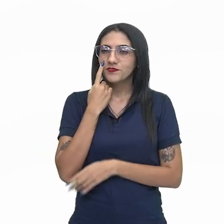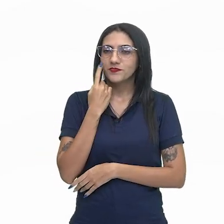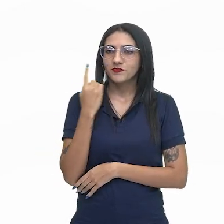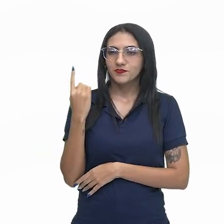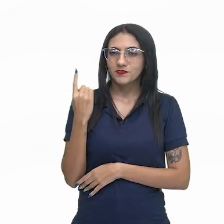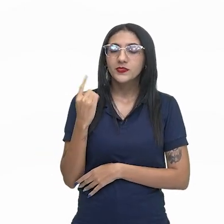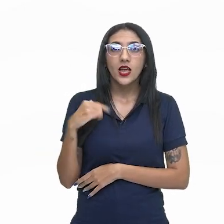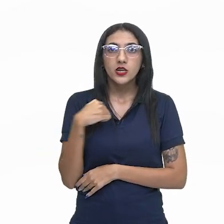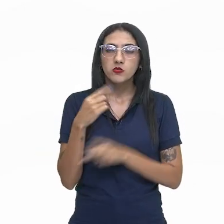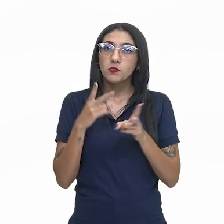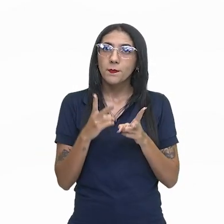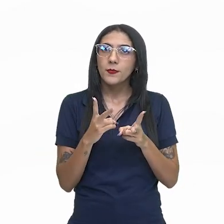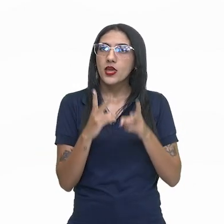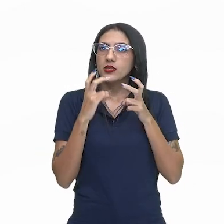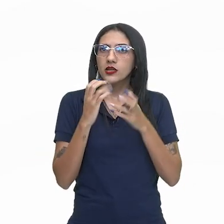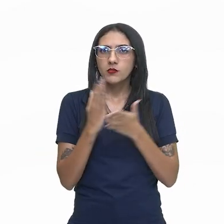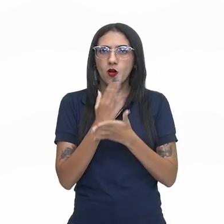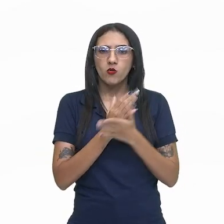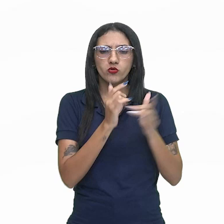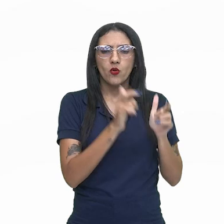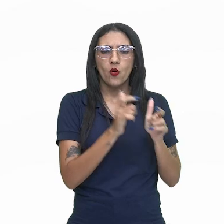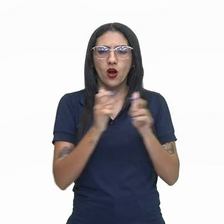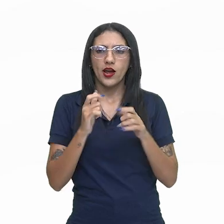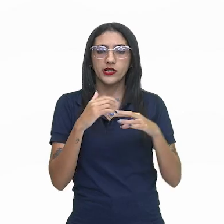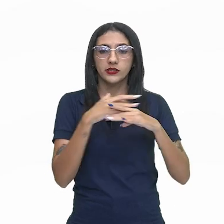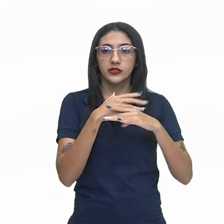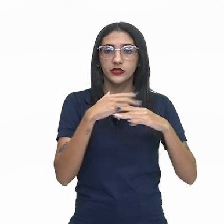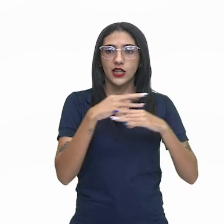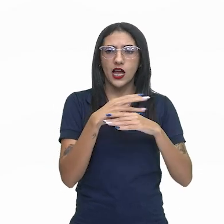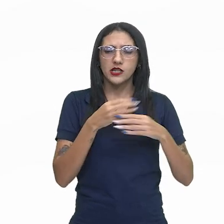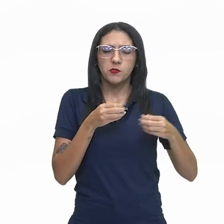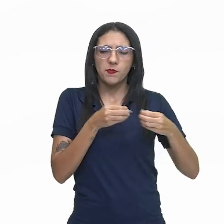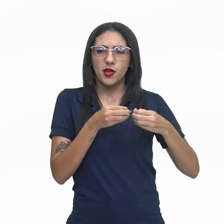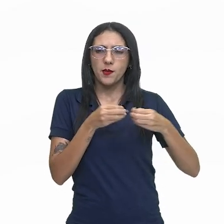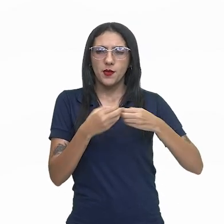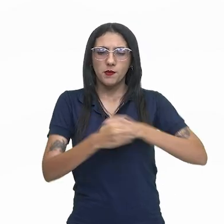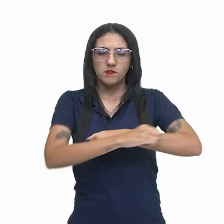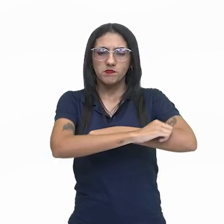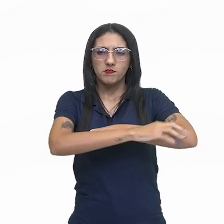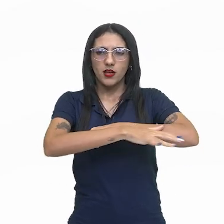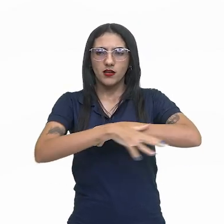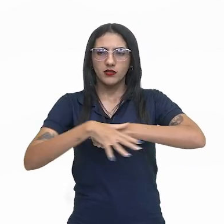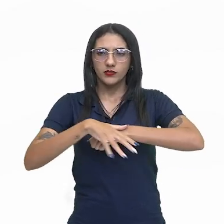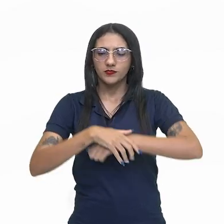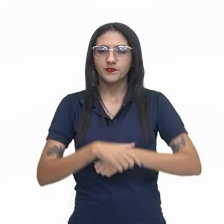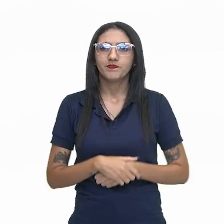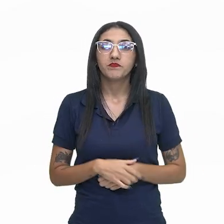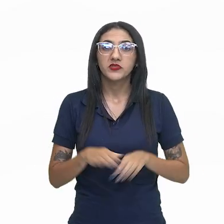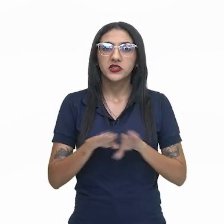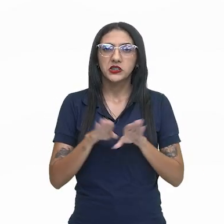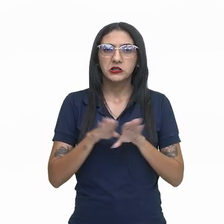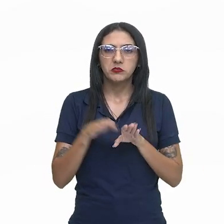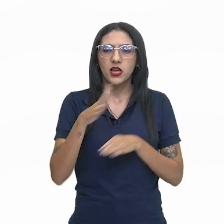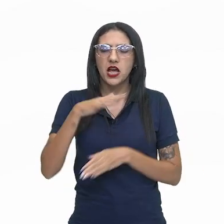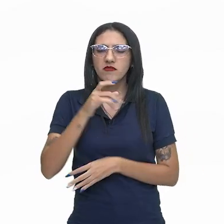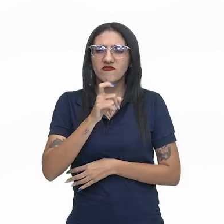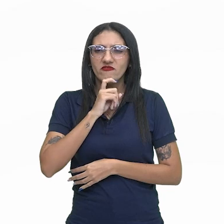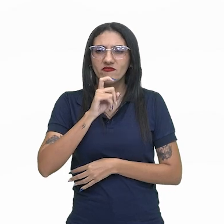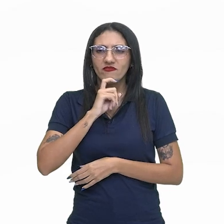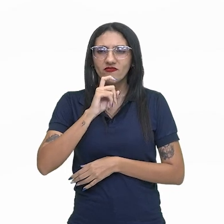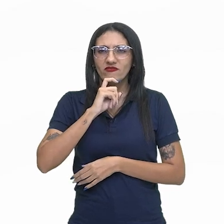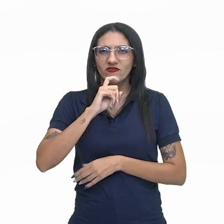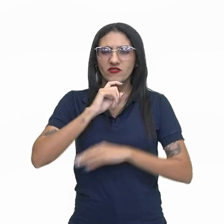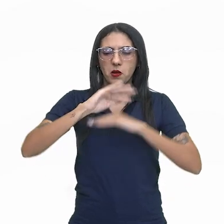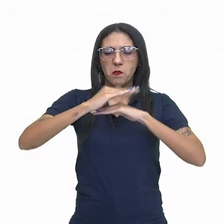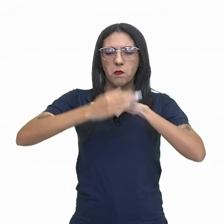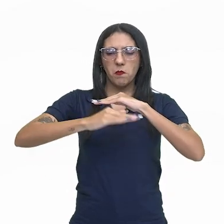tem observado, né, em algumas cidades, principalmente as cidades litorâneas, o derretimento de geleiras, né, com o